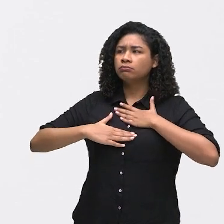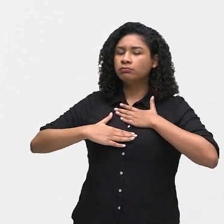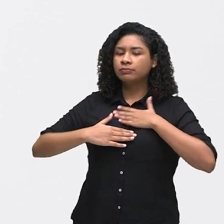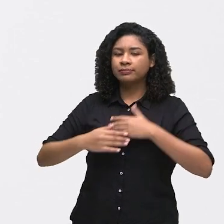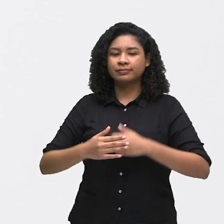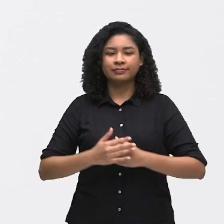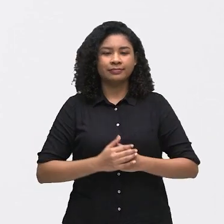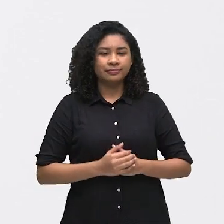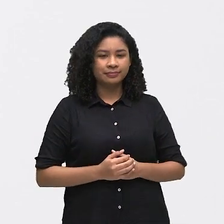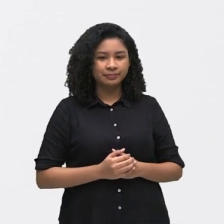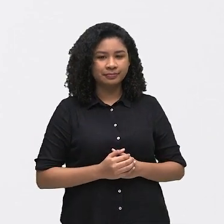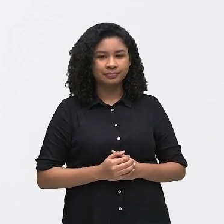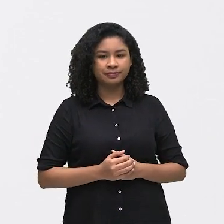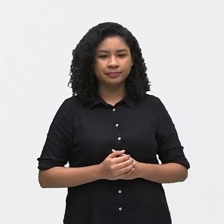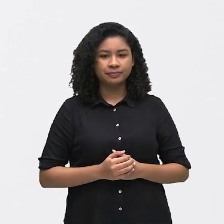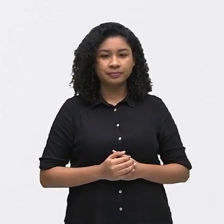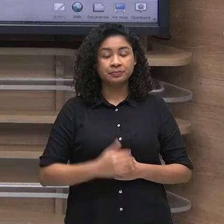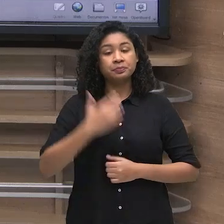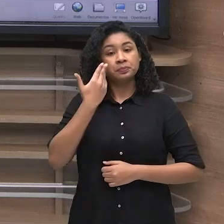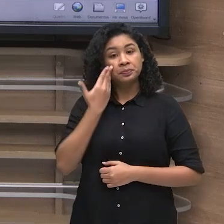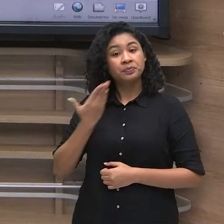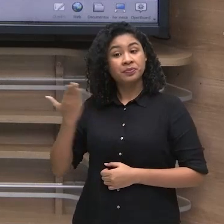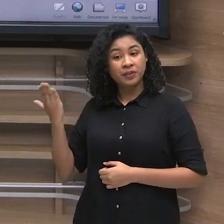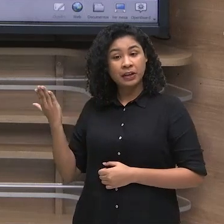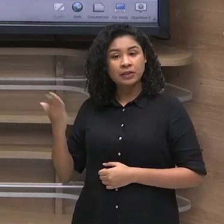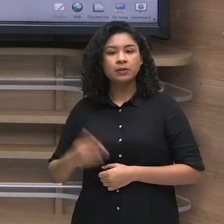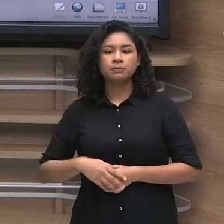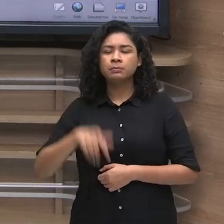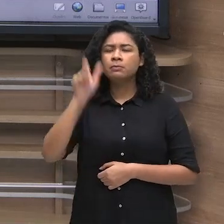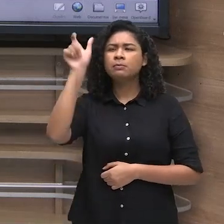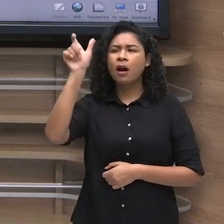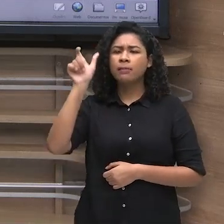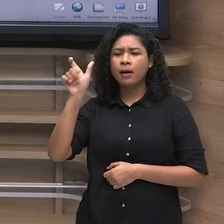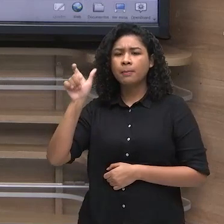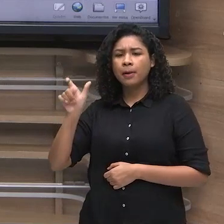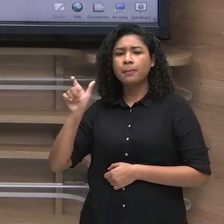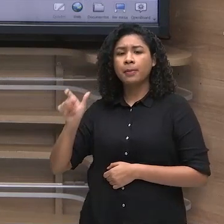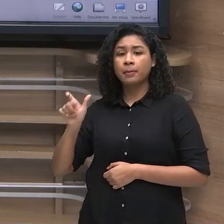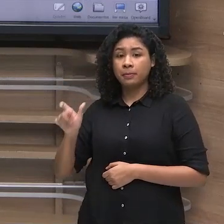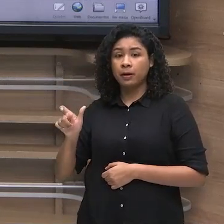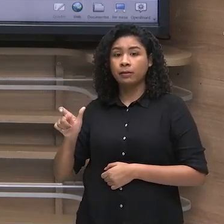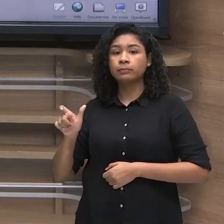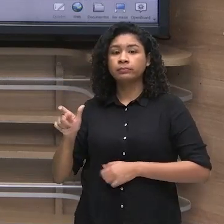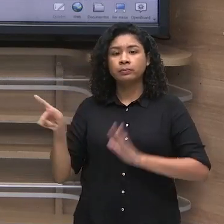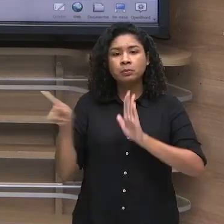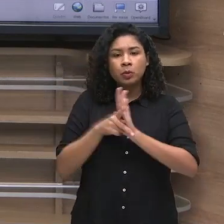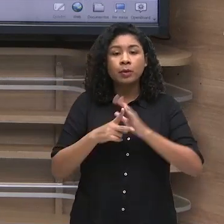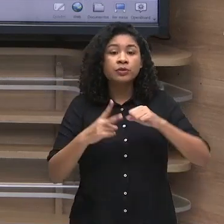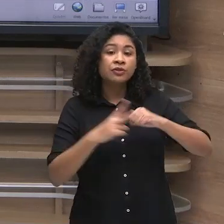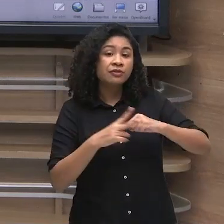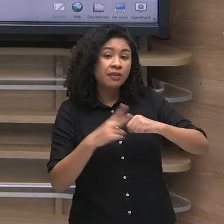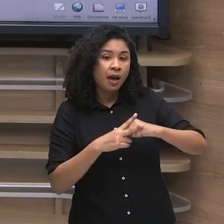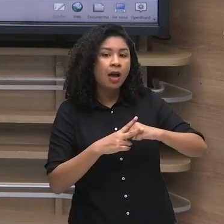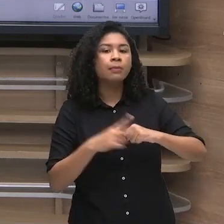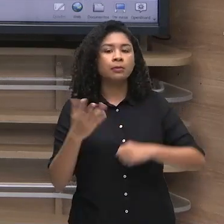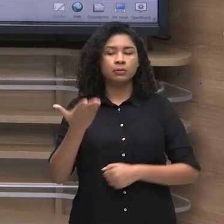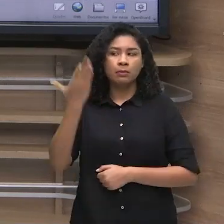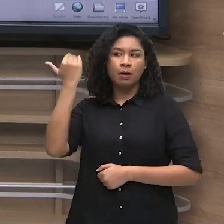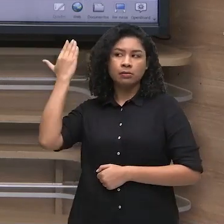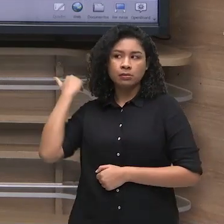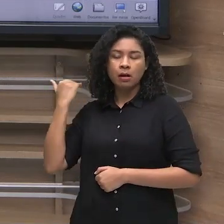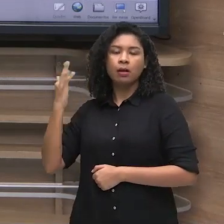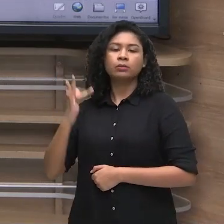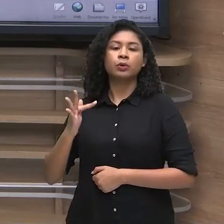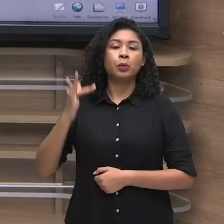legal, correto? Então, aqui eu destaquei algumas formas para você do verbo conjugado no futuro e no